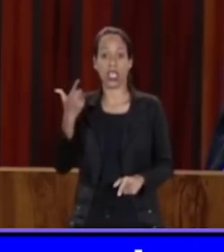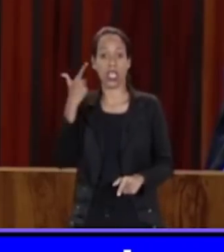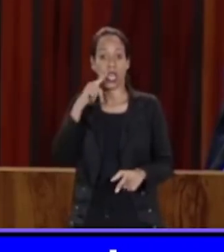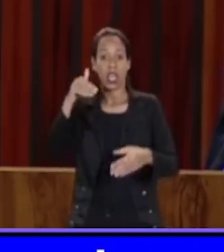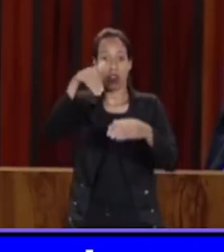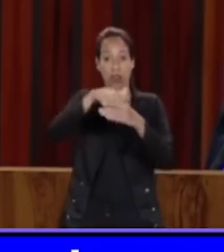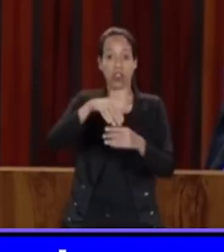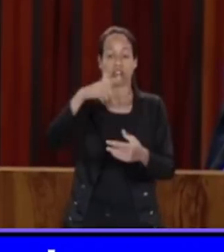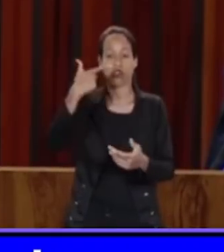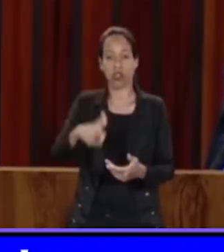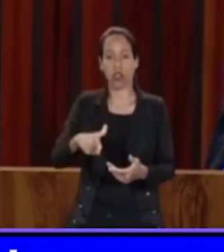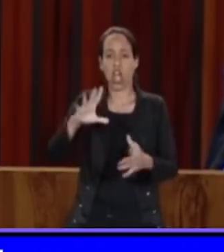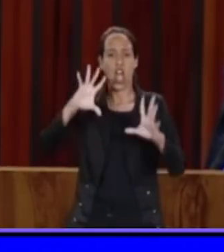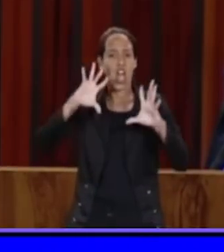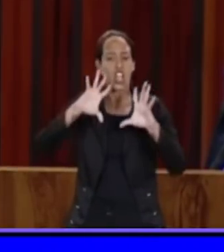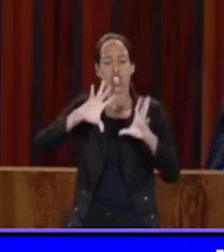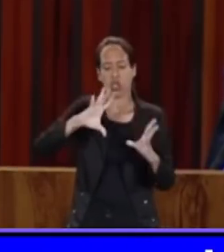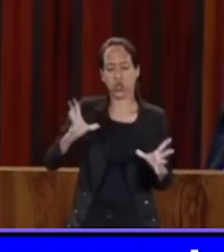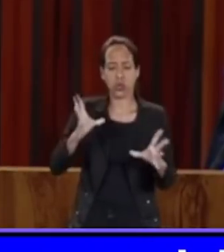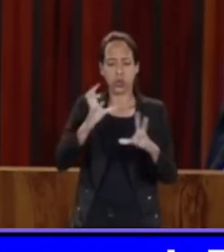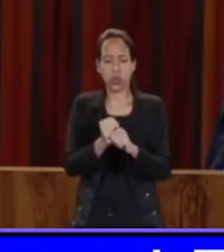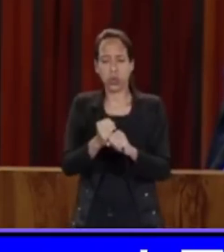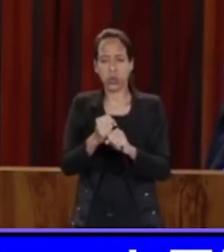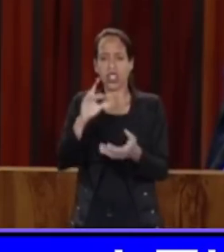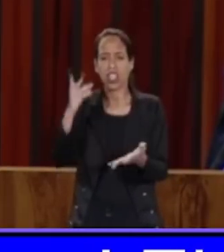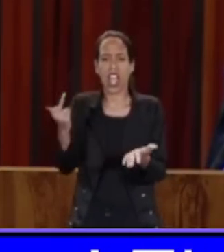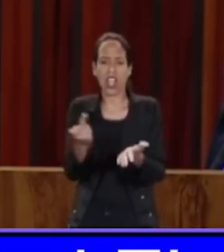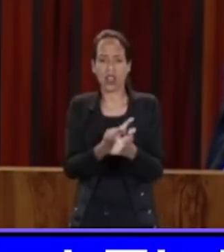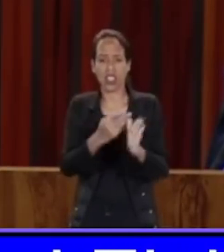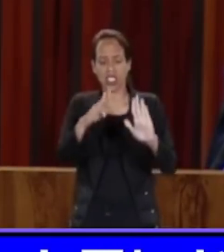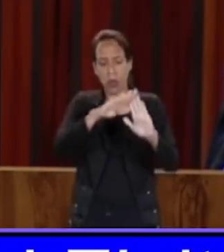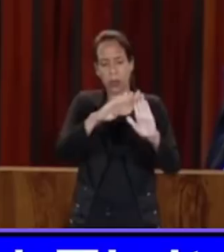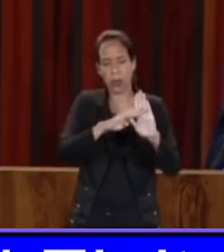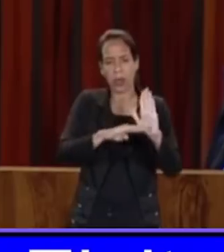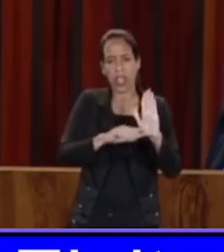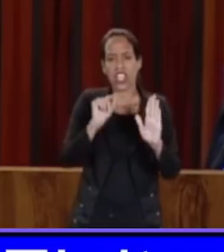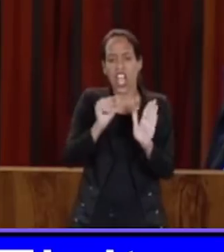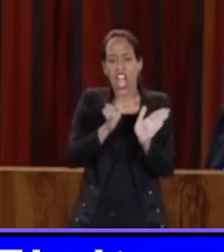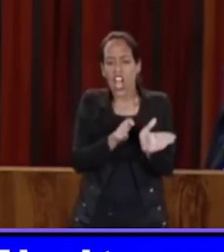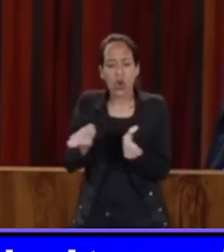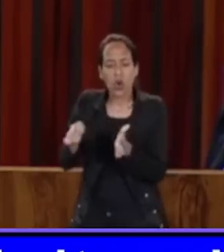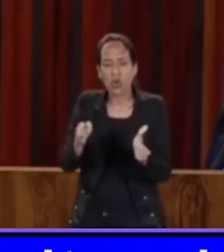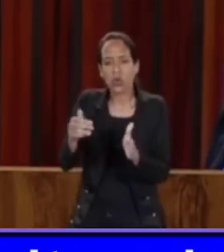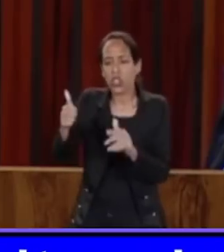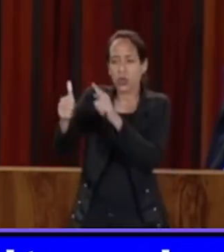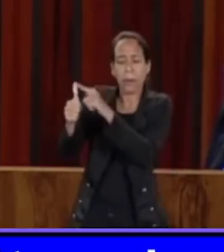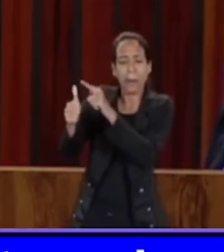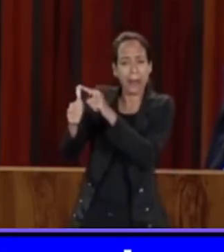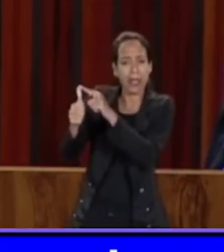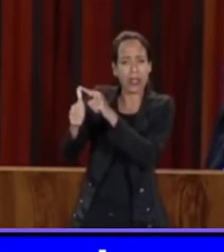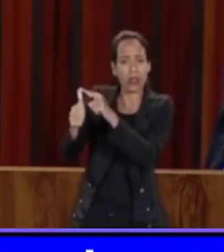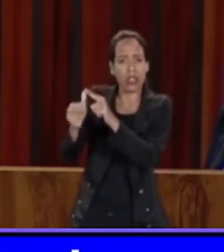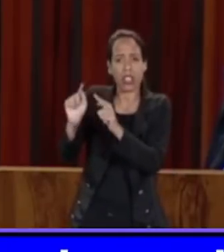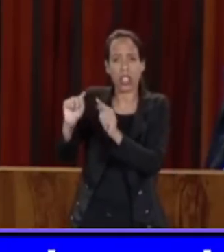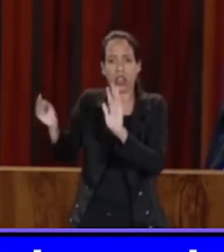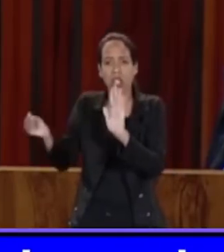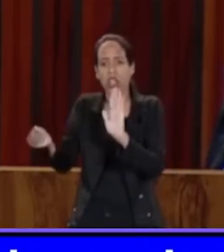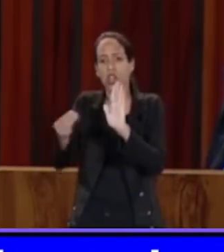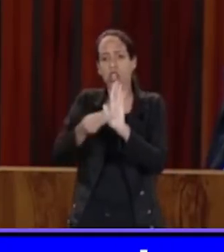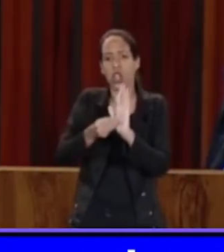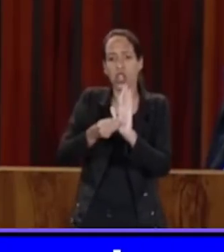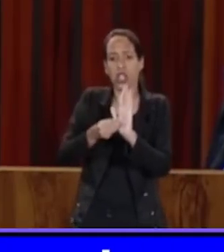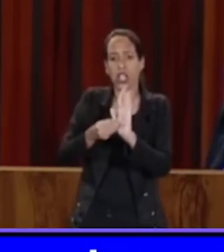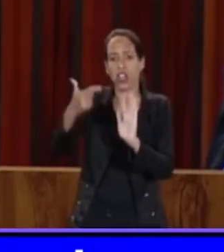Todos os fatos descritos e apurados dizem respeito a condutas apenas do primeiro. Não se atribui ao candidato